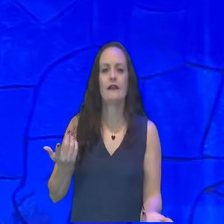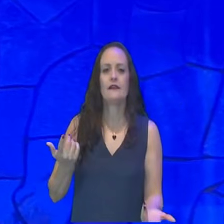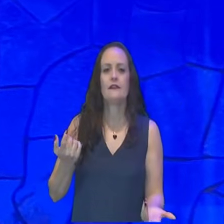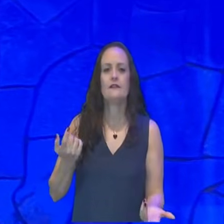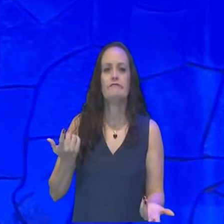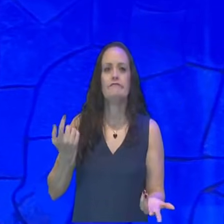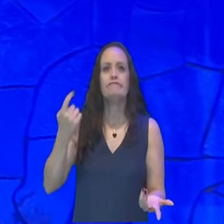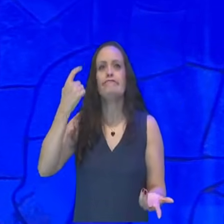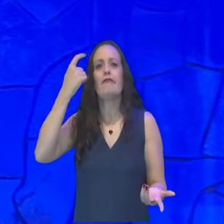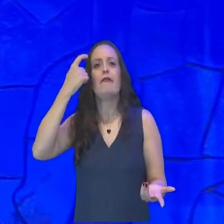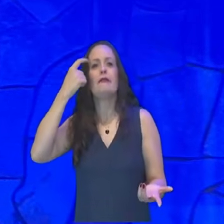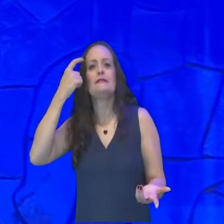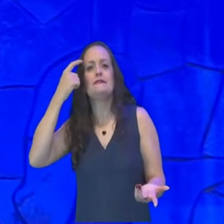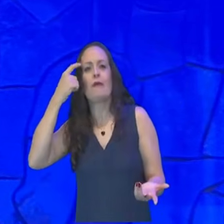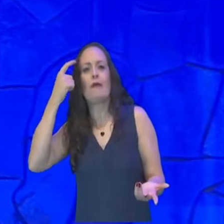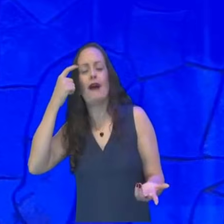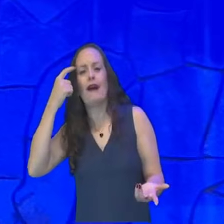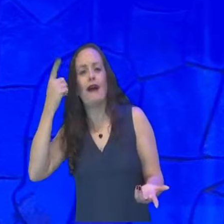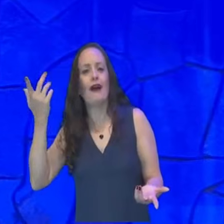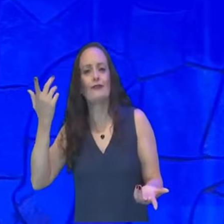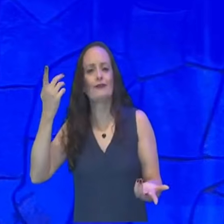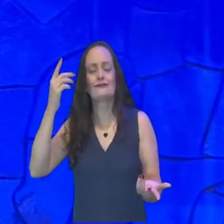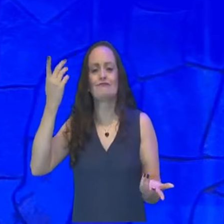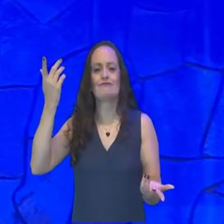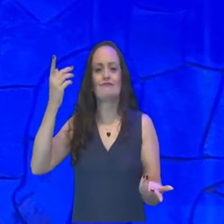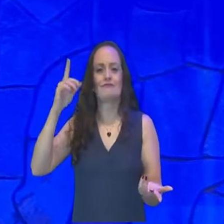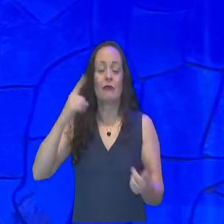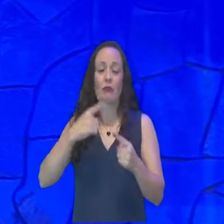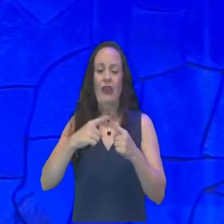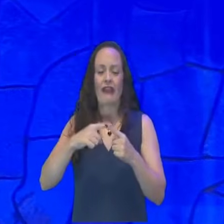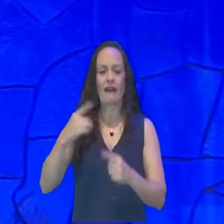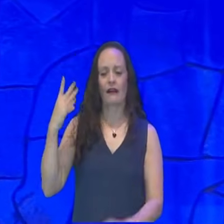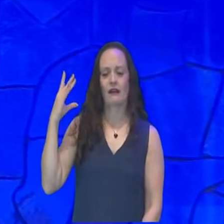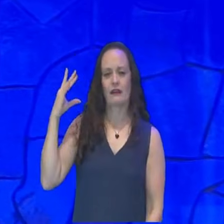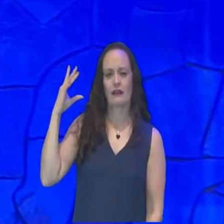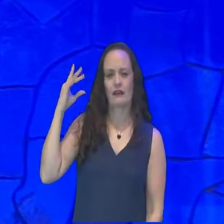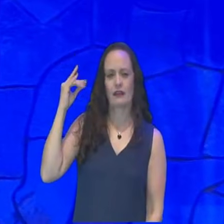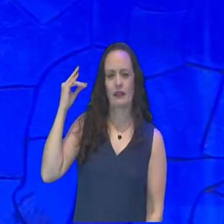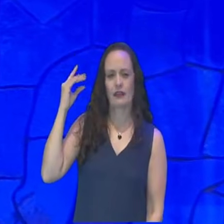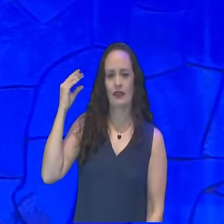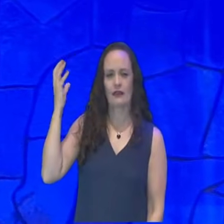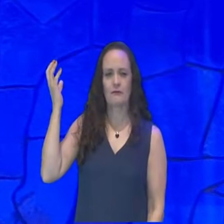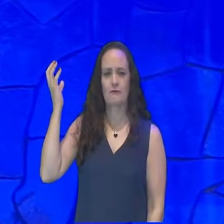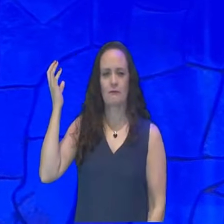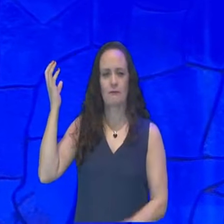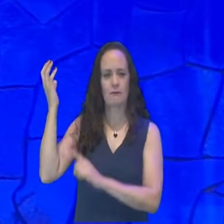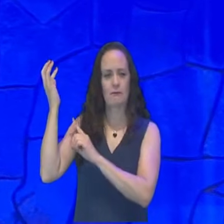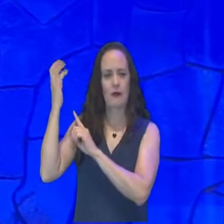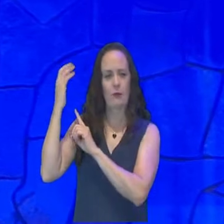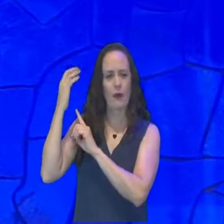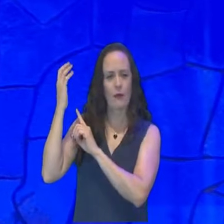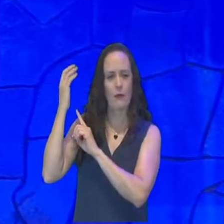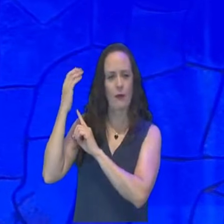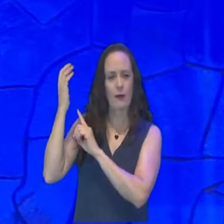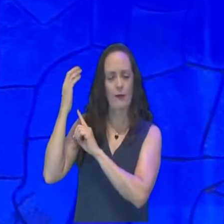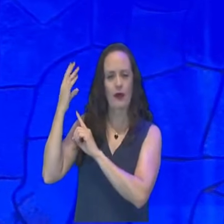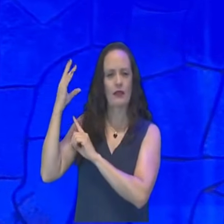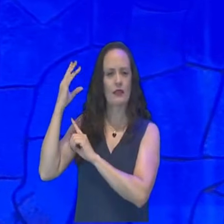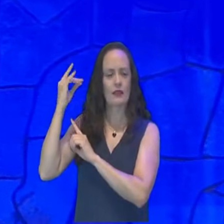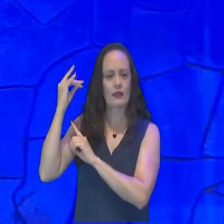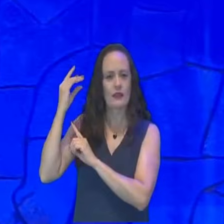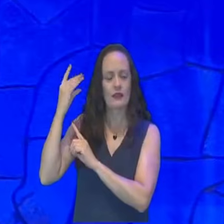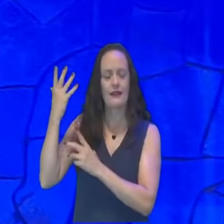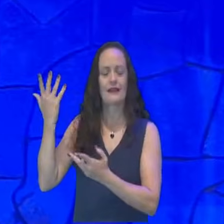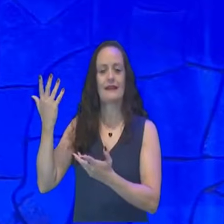ignorância. E aqui nesse momento que Satanás ele começa a trabalhar, porque de modo muito sutil